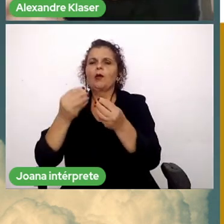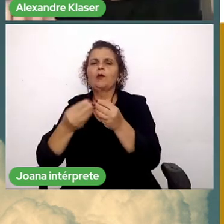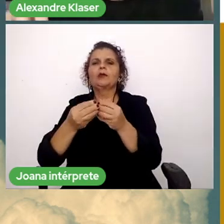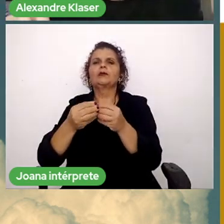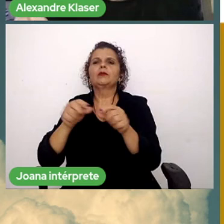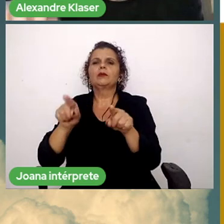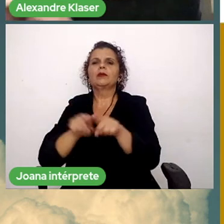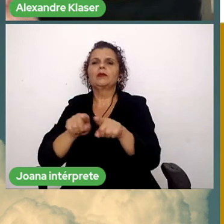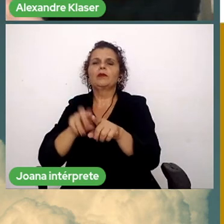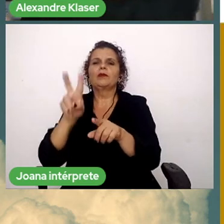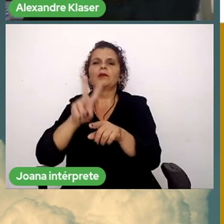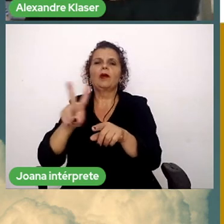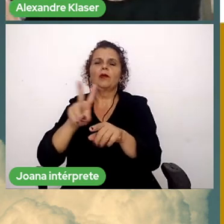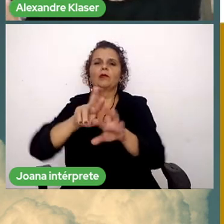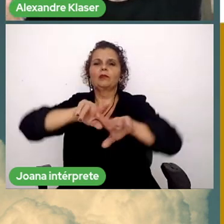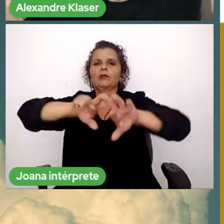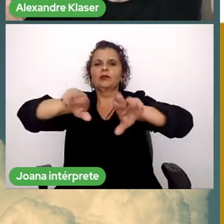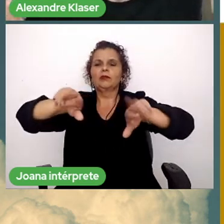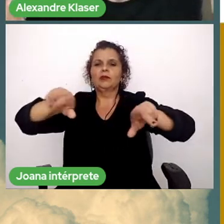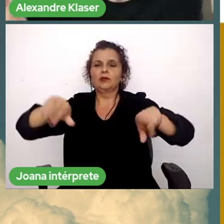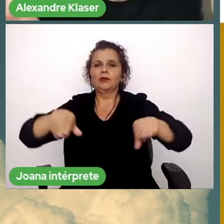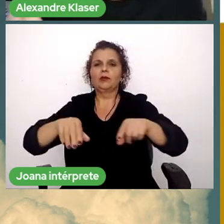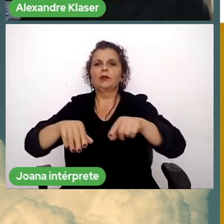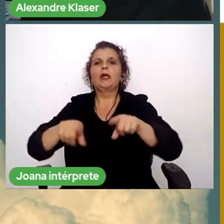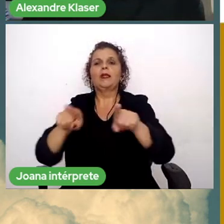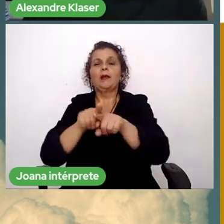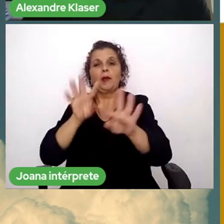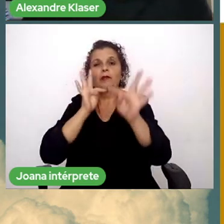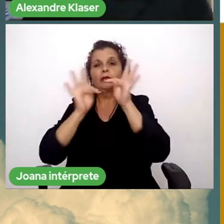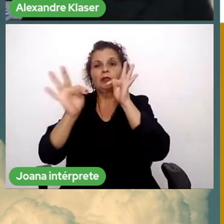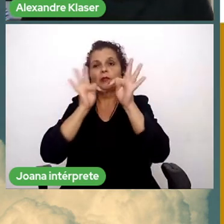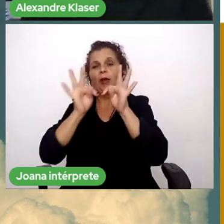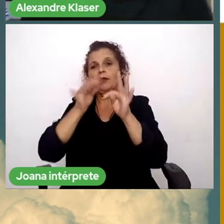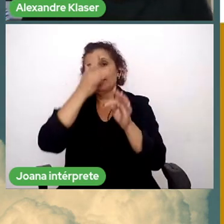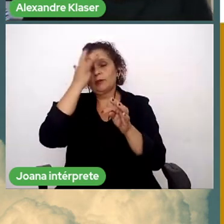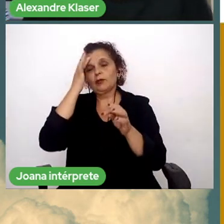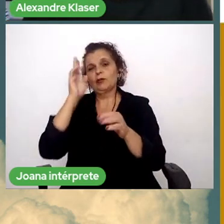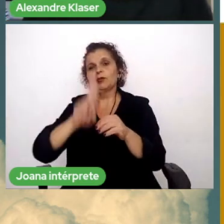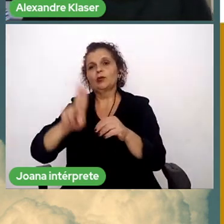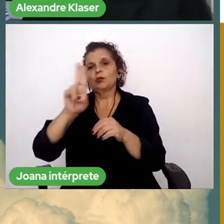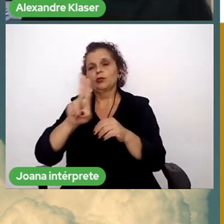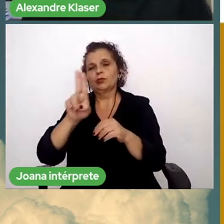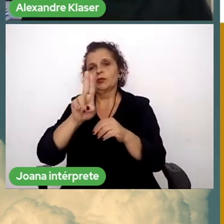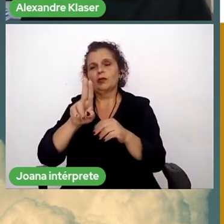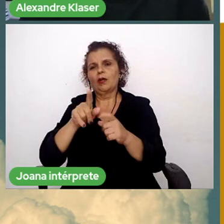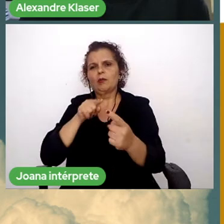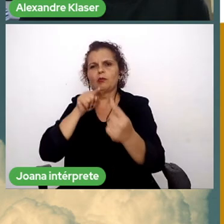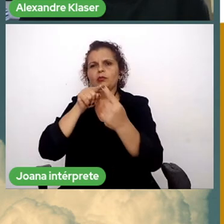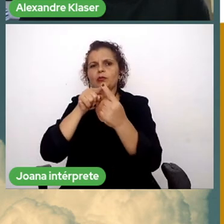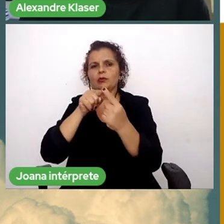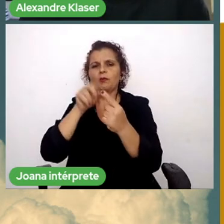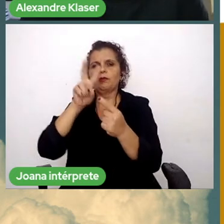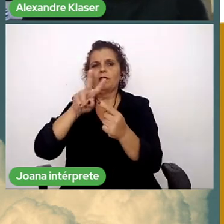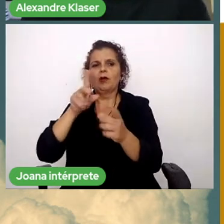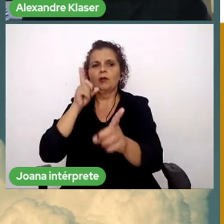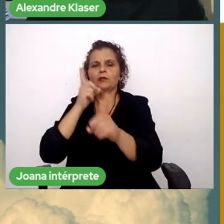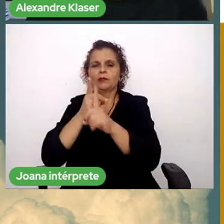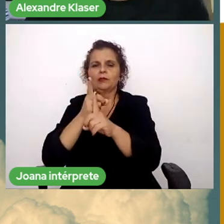de valor para usuários, e aqui está o feedback dos usuários. E aqui está o valor que a gente pode atingir. Essa é a melhor